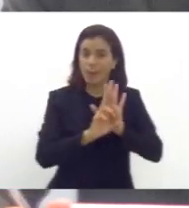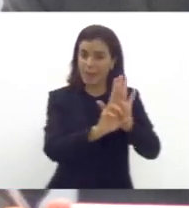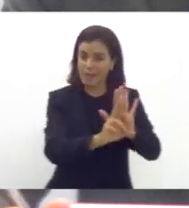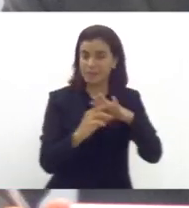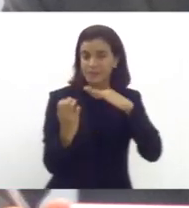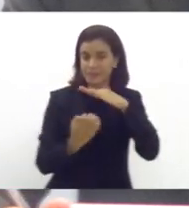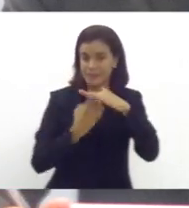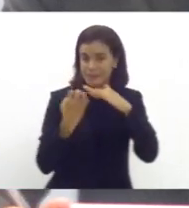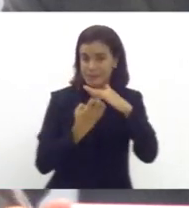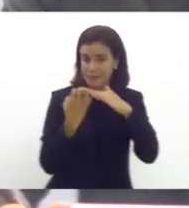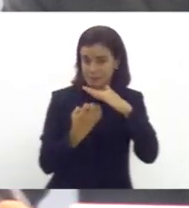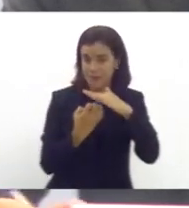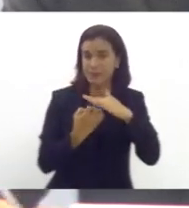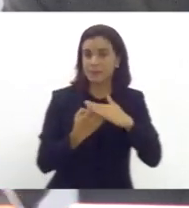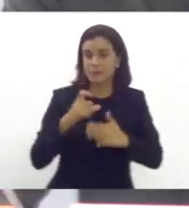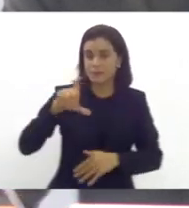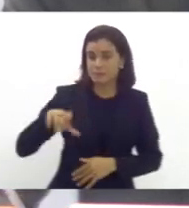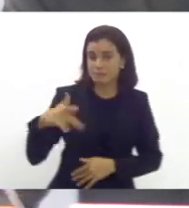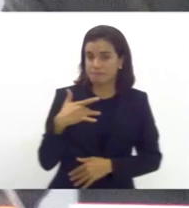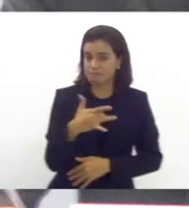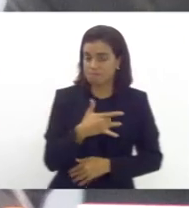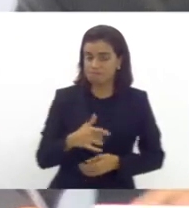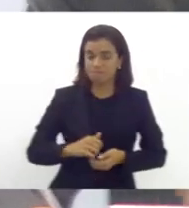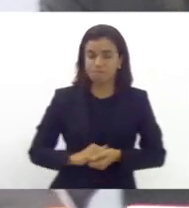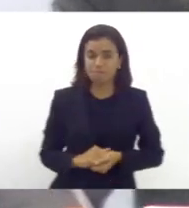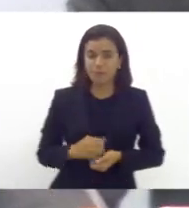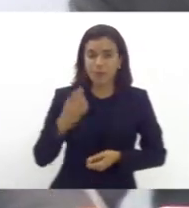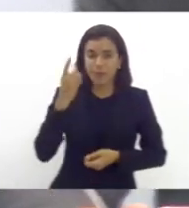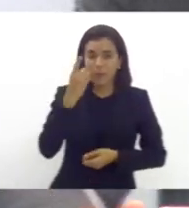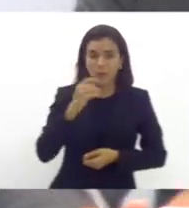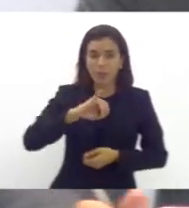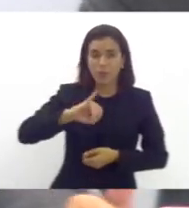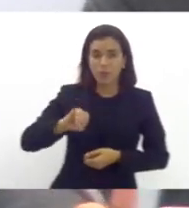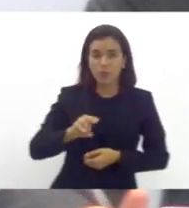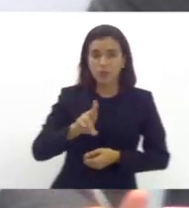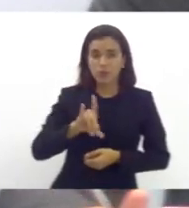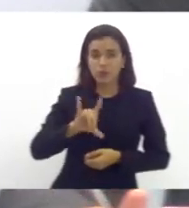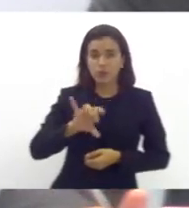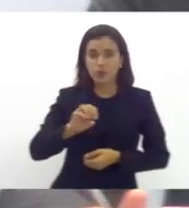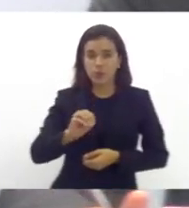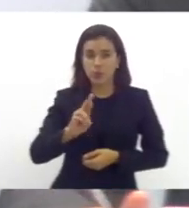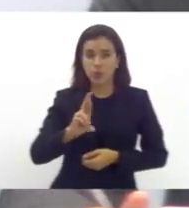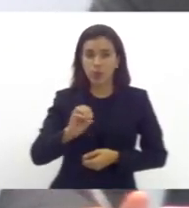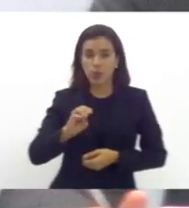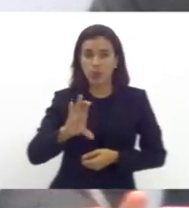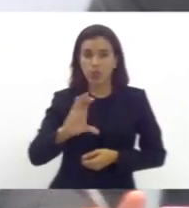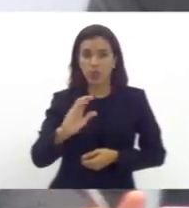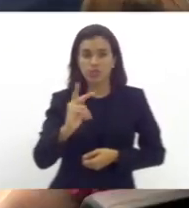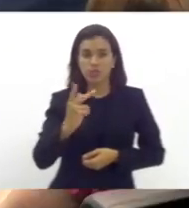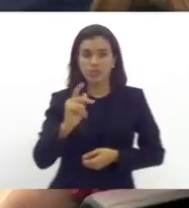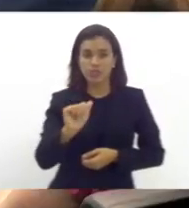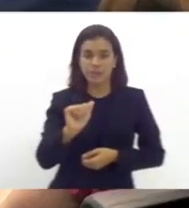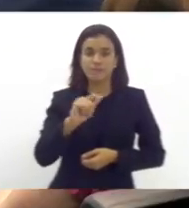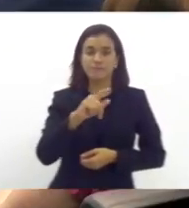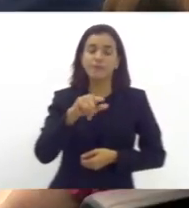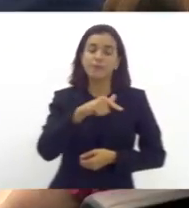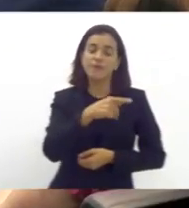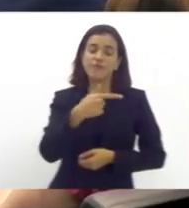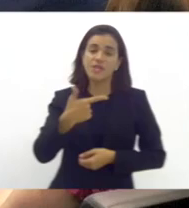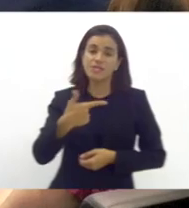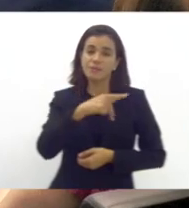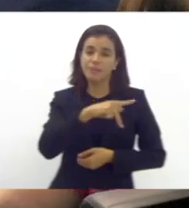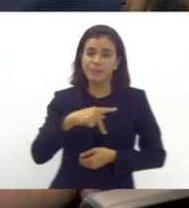solução que nós precisamos construir Deputado Júlio Rocha vice-presidente da comissão por favor Bom dia a